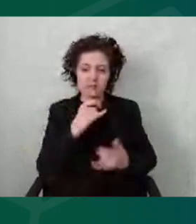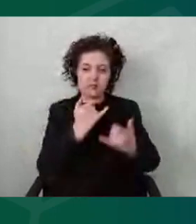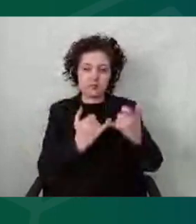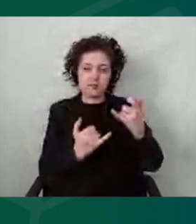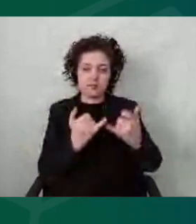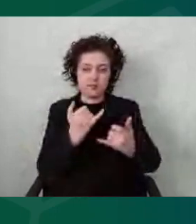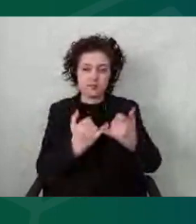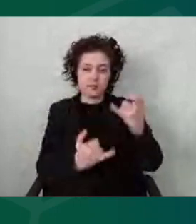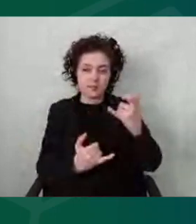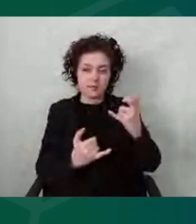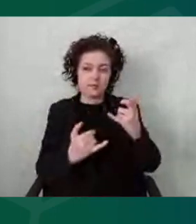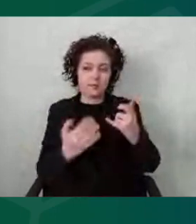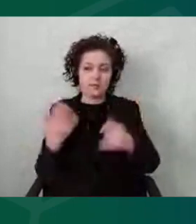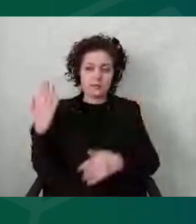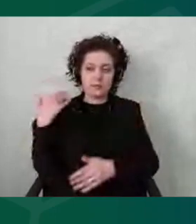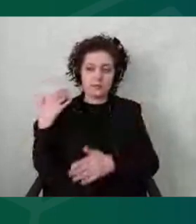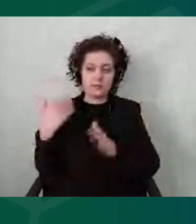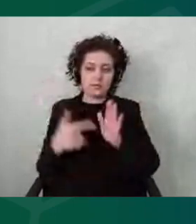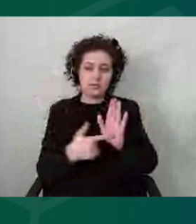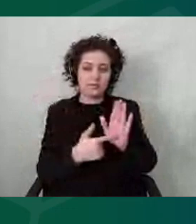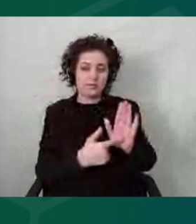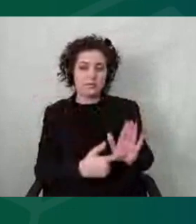para vocês da